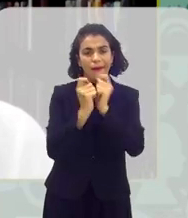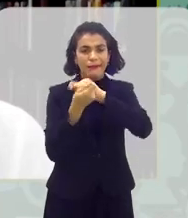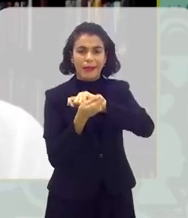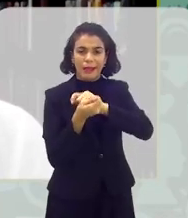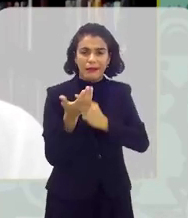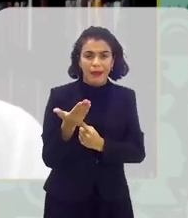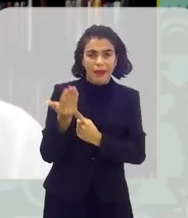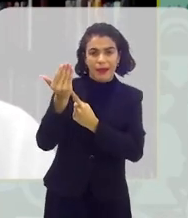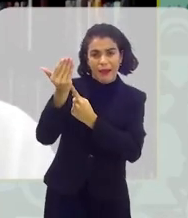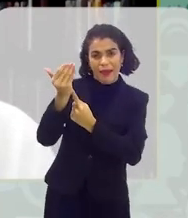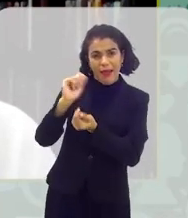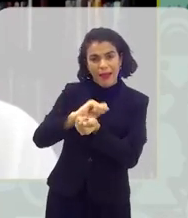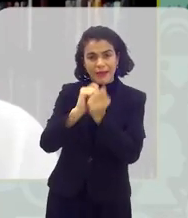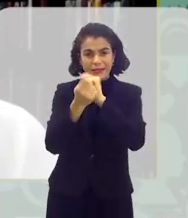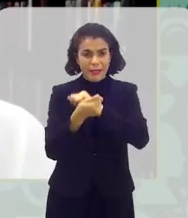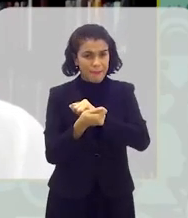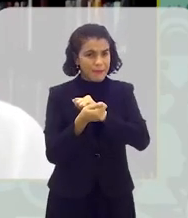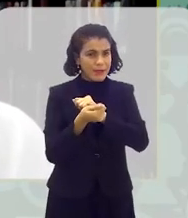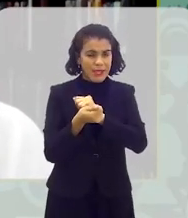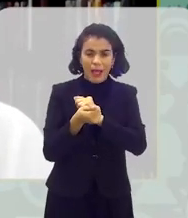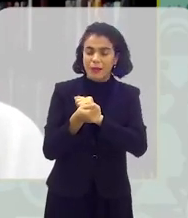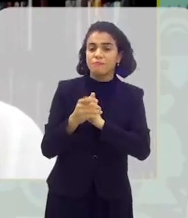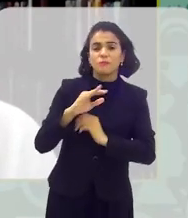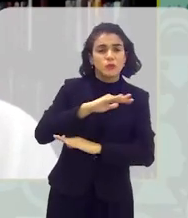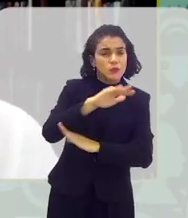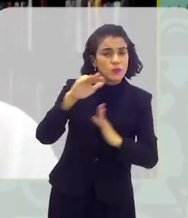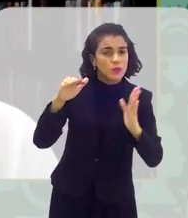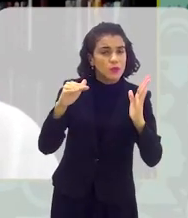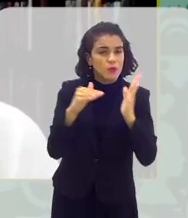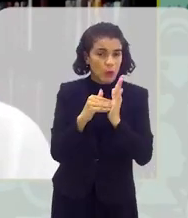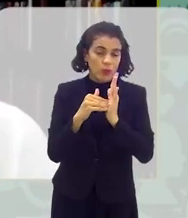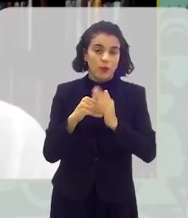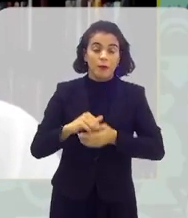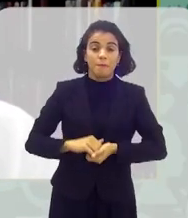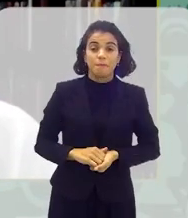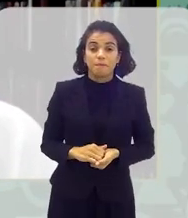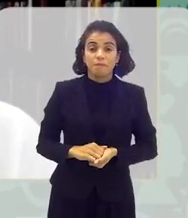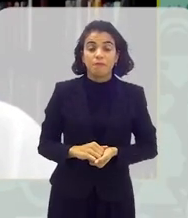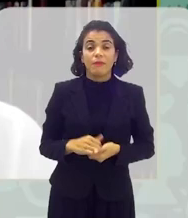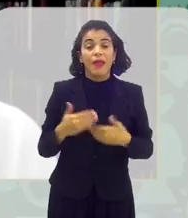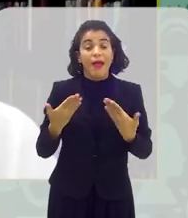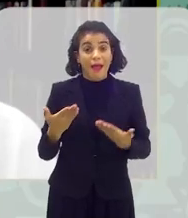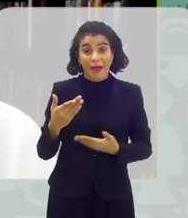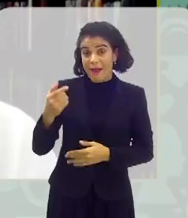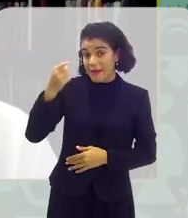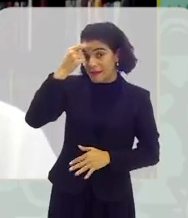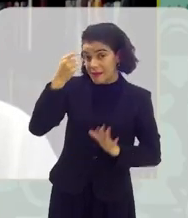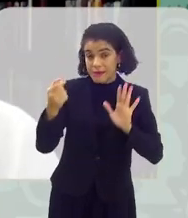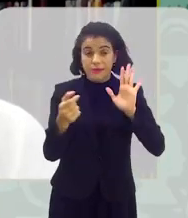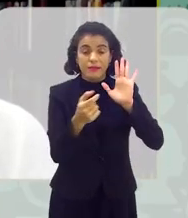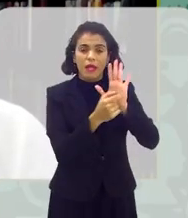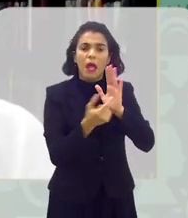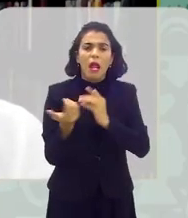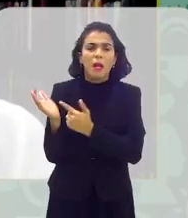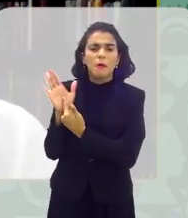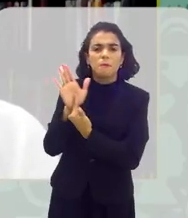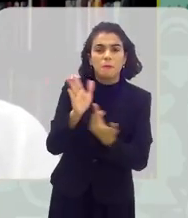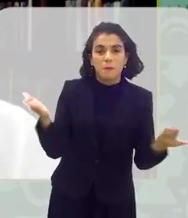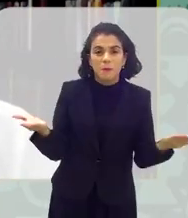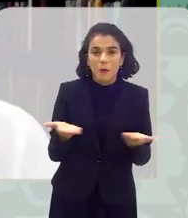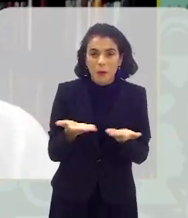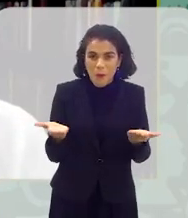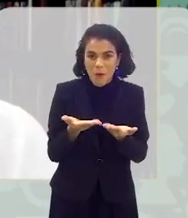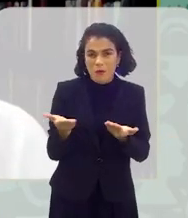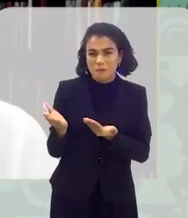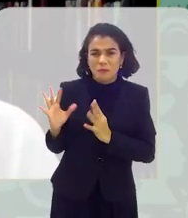adaptar suas tecnologias adaptar seus processos na utilização dessa ferramenta a inteligência artificial ela mostra